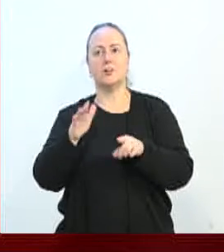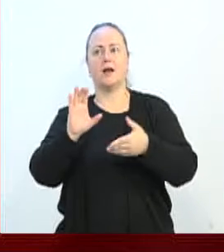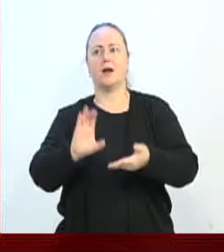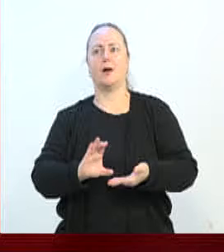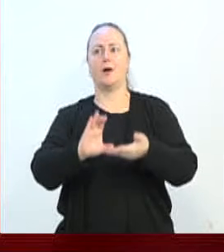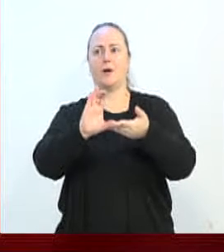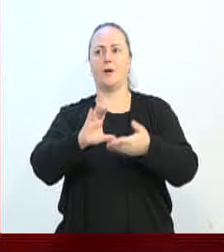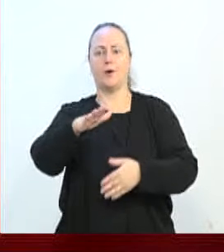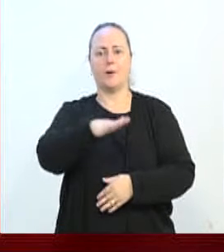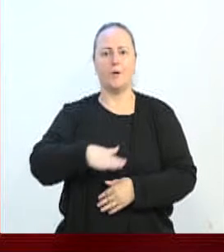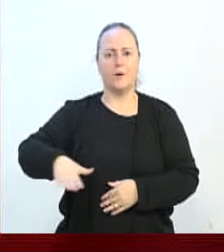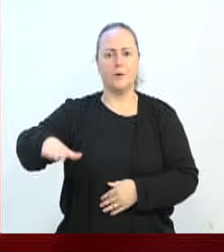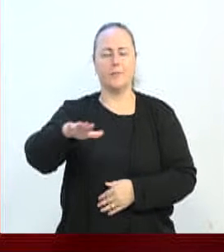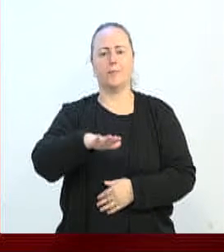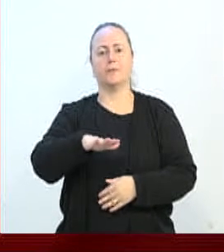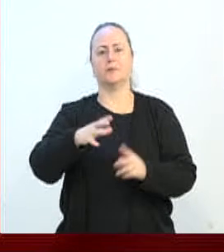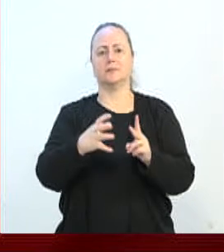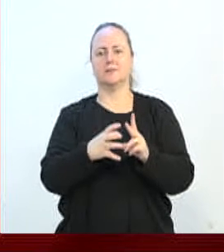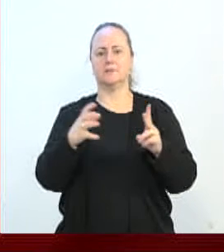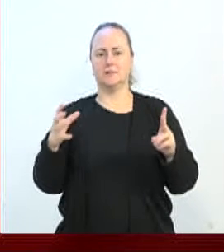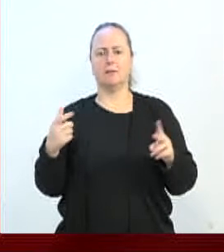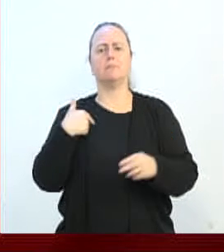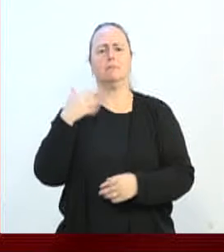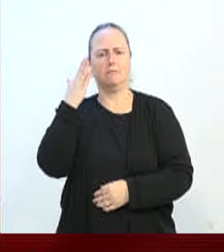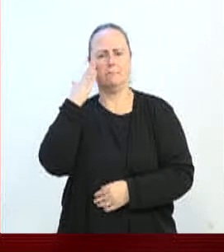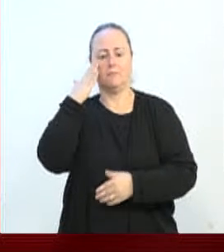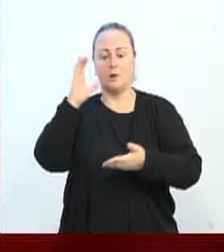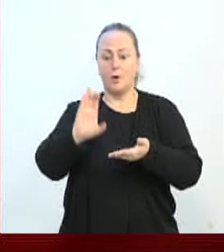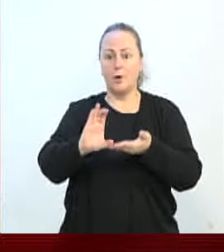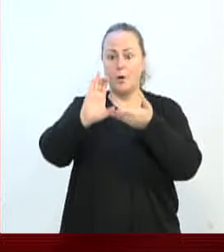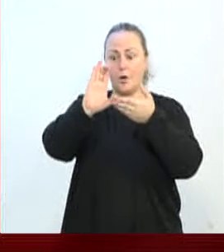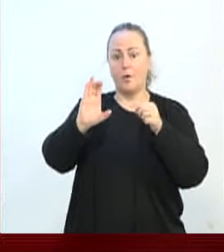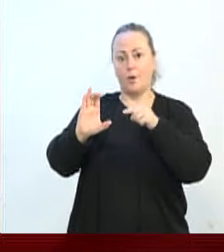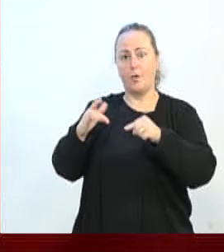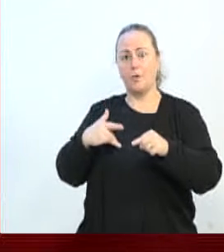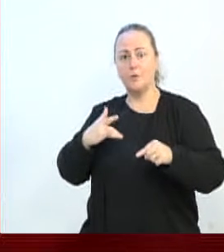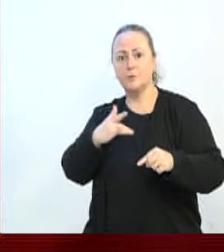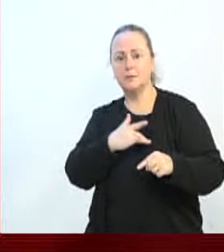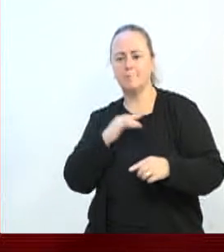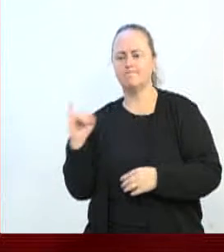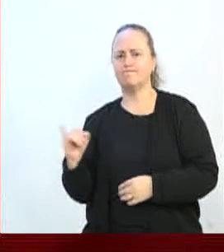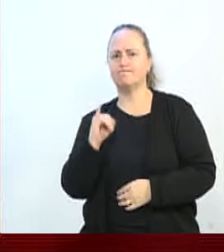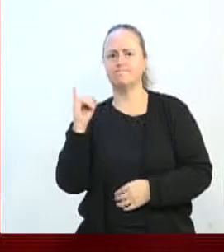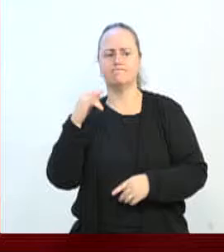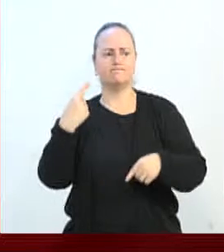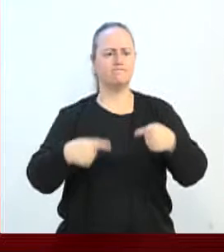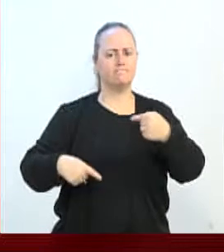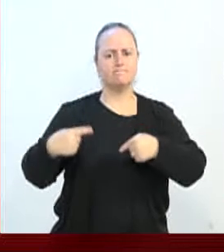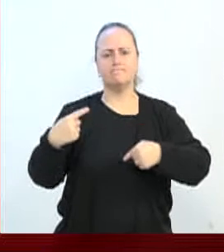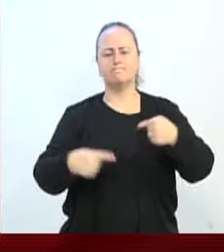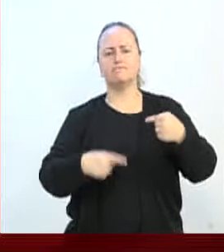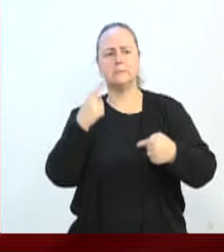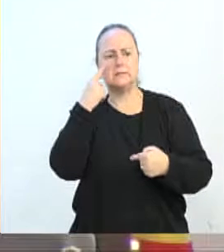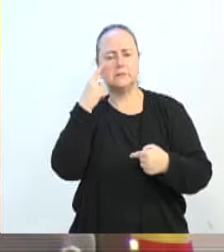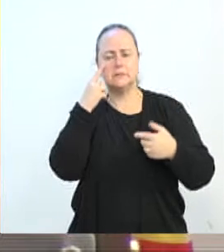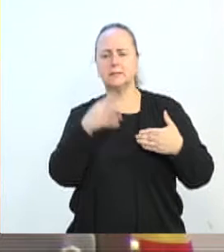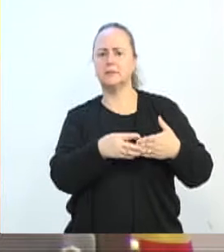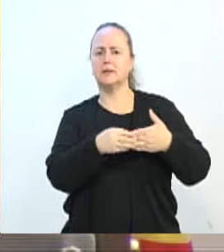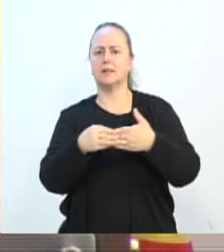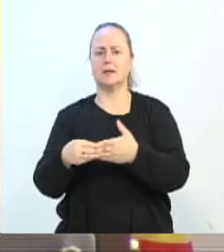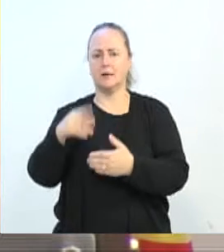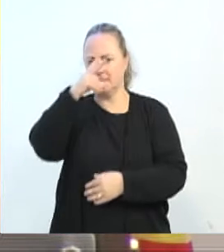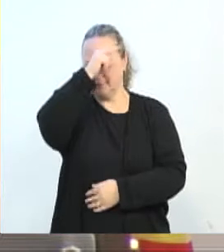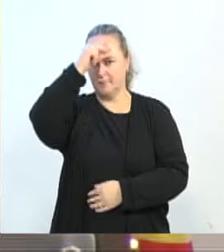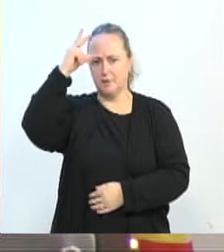grande velha sei da importância dos conselhos onde se discute os problemas da área da saúde pública onde se faz os encaminhamentos para poder público executivo e principalmente